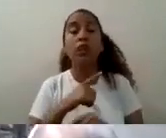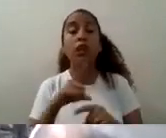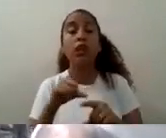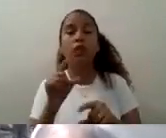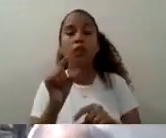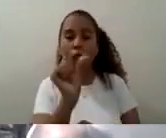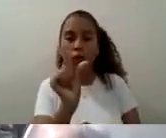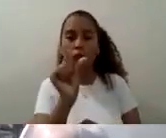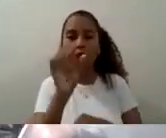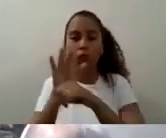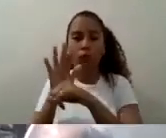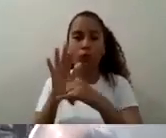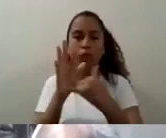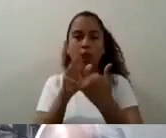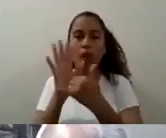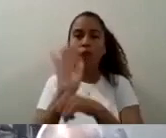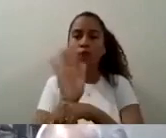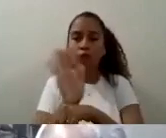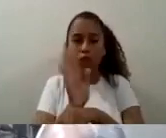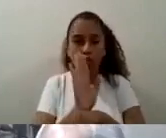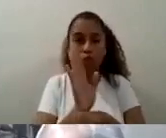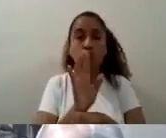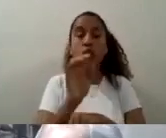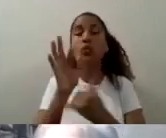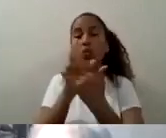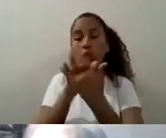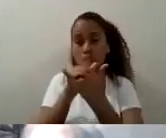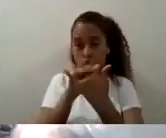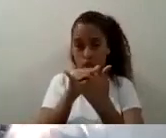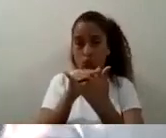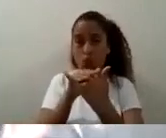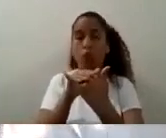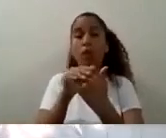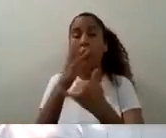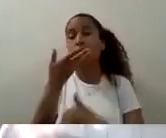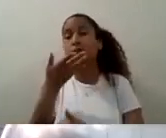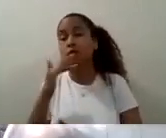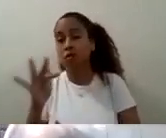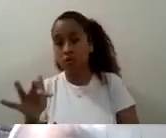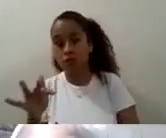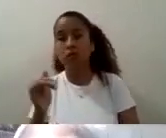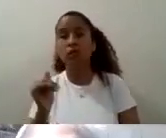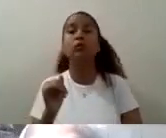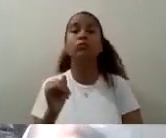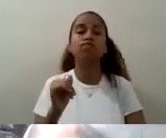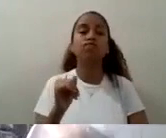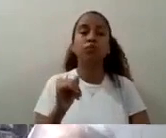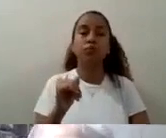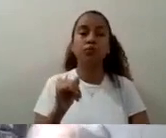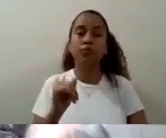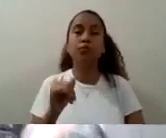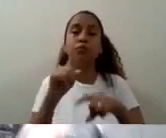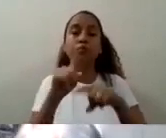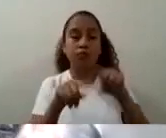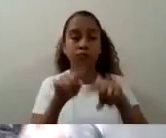vídeos que estarão disponíveis no site do YouTube do CONIC e da Campanha da Fraternidade. Material